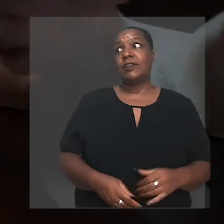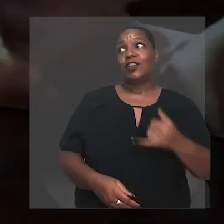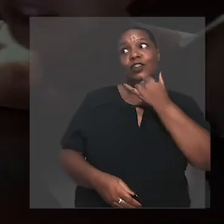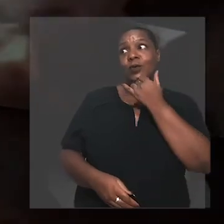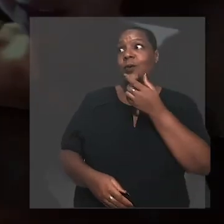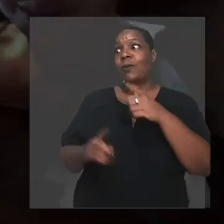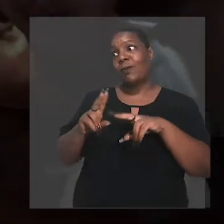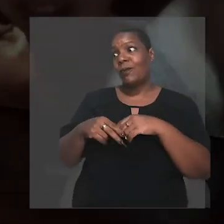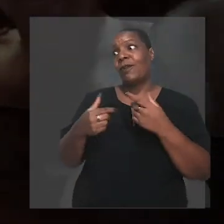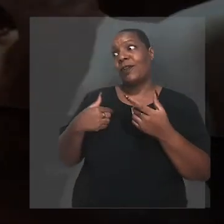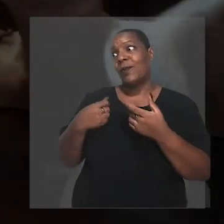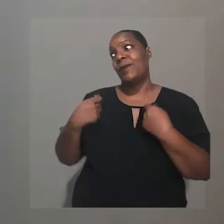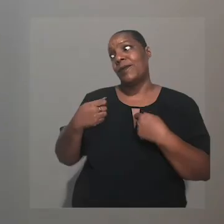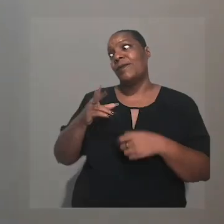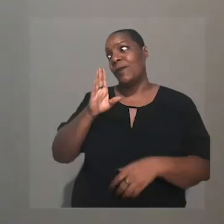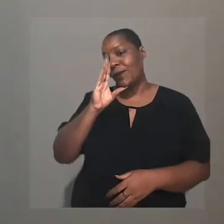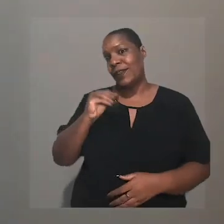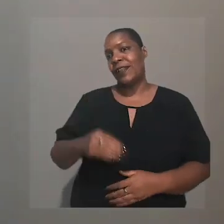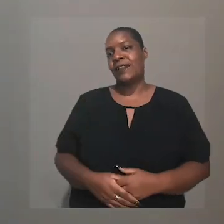Desculpa por ter gostado de ser mutado.